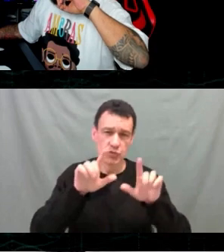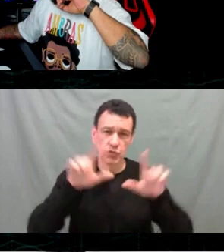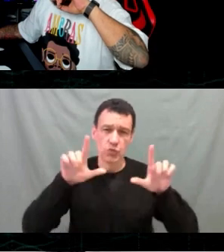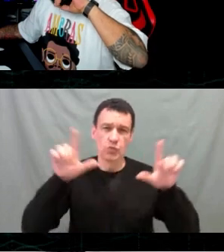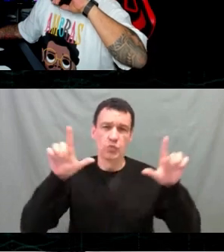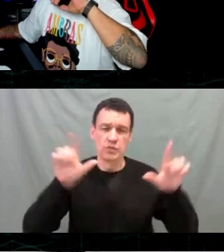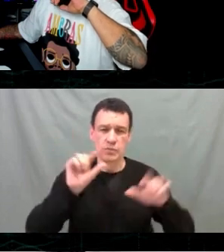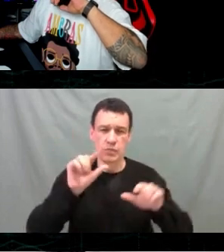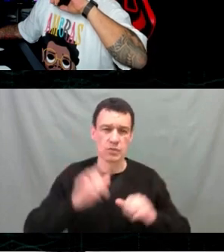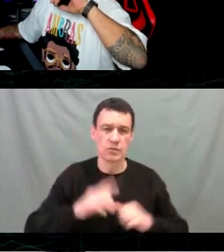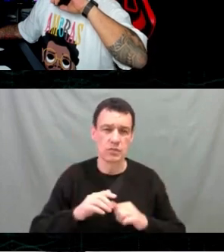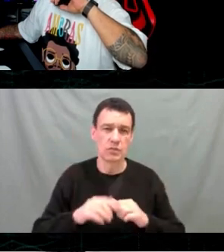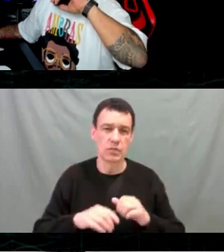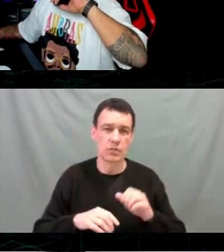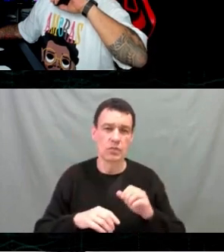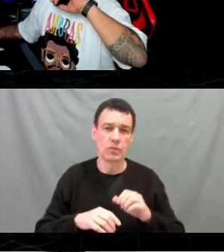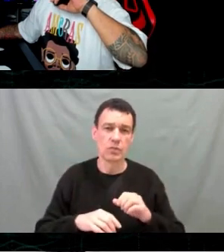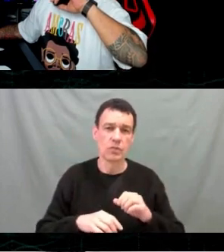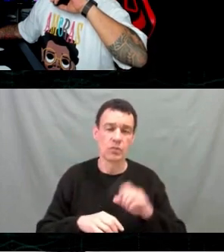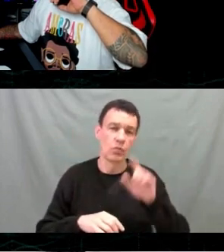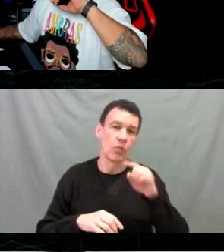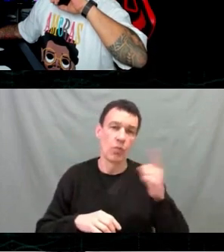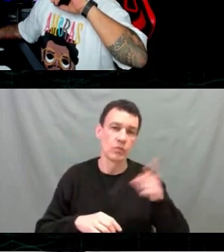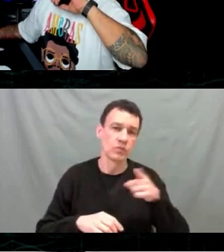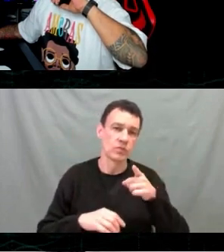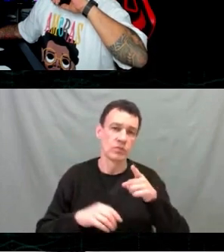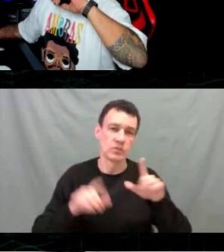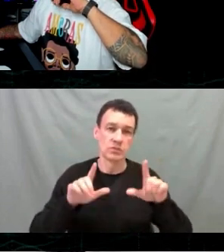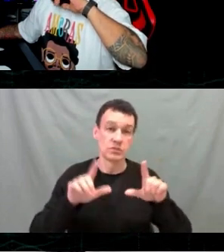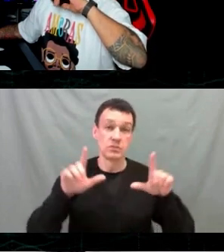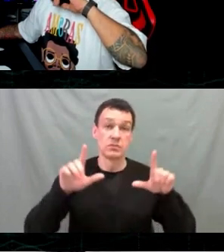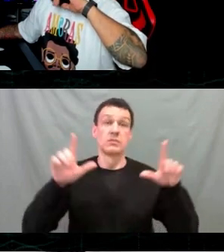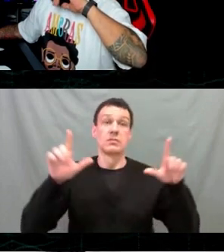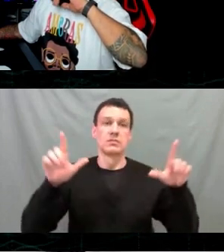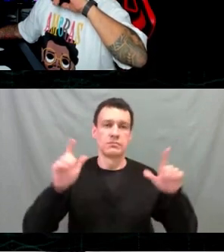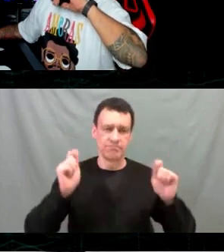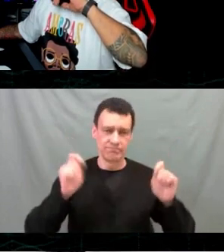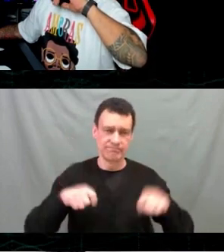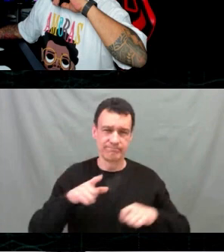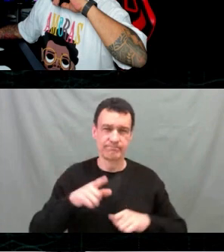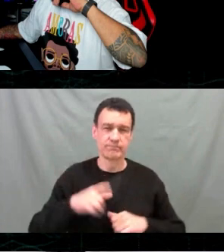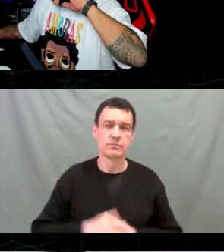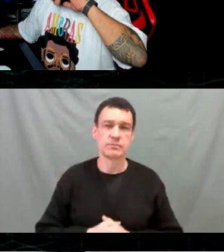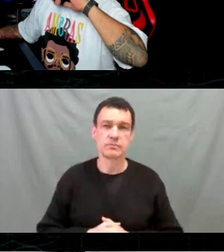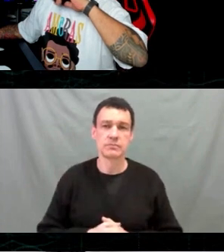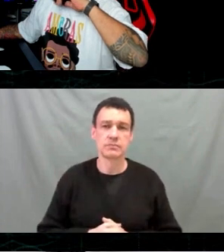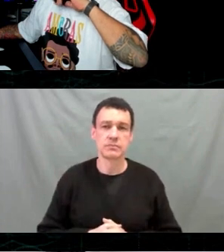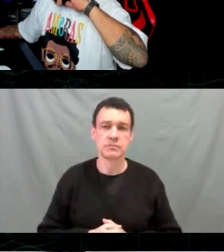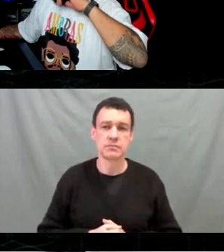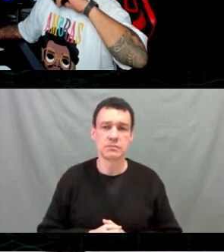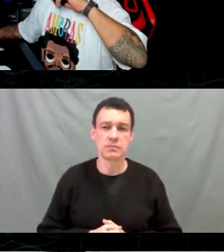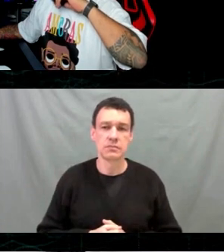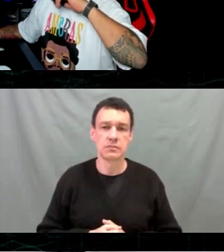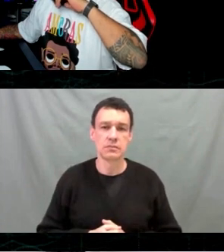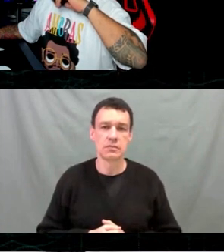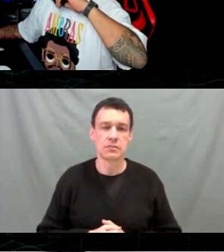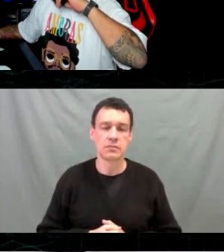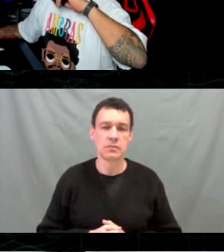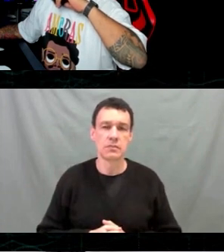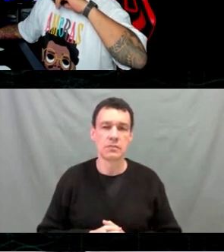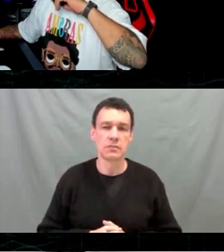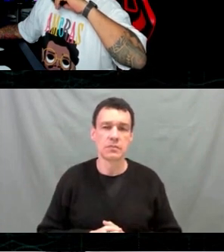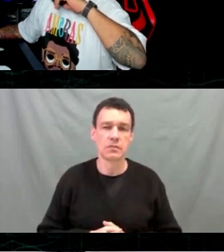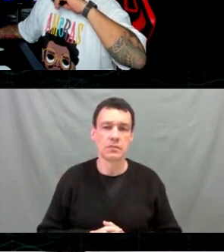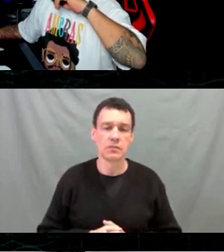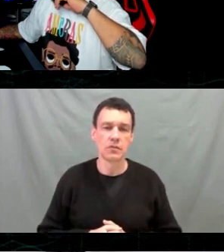no outro lá Eu acho que isso é faltou controlistas Flor do